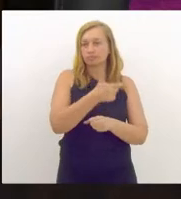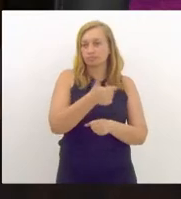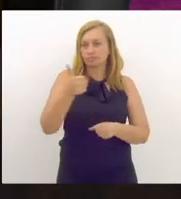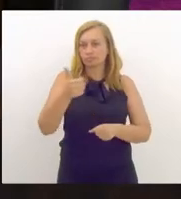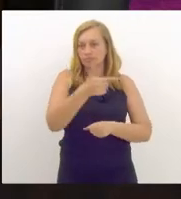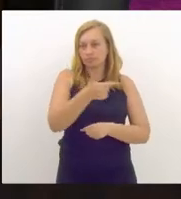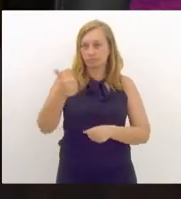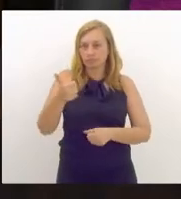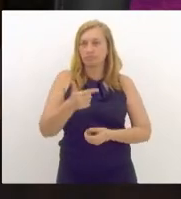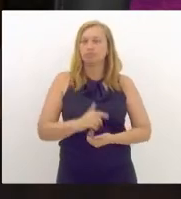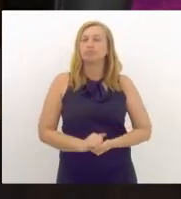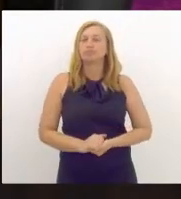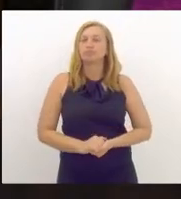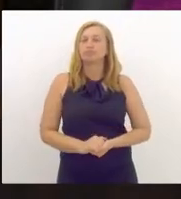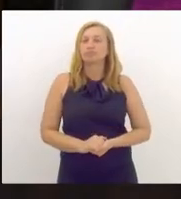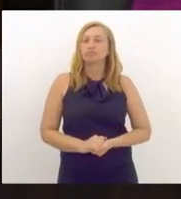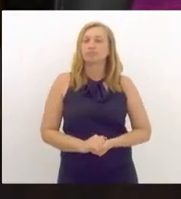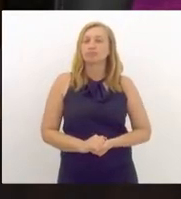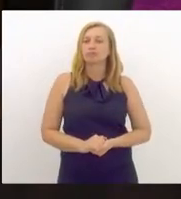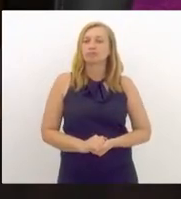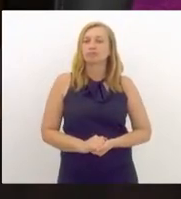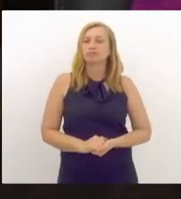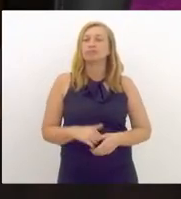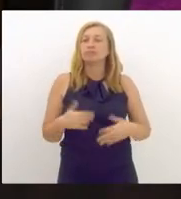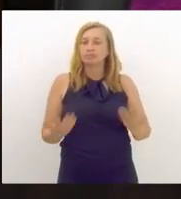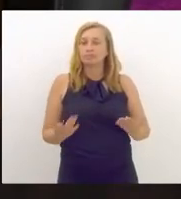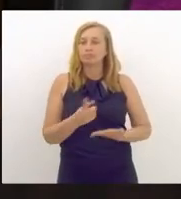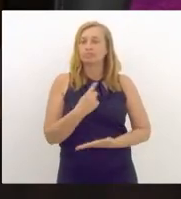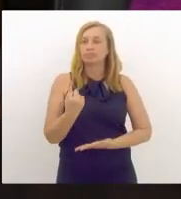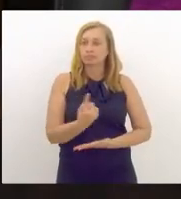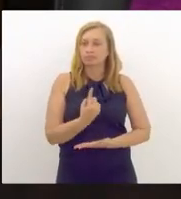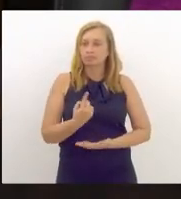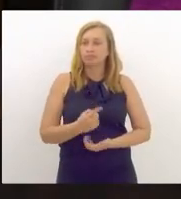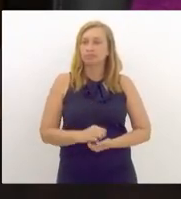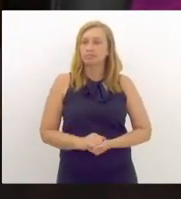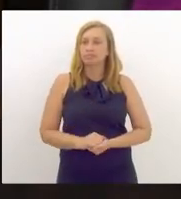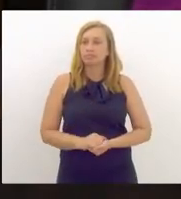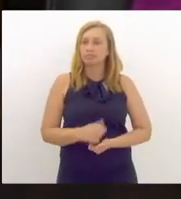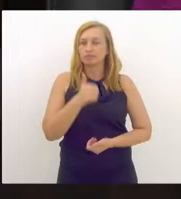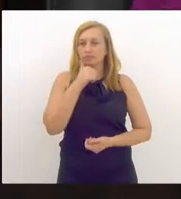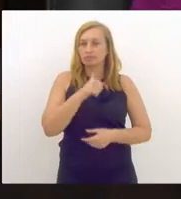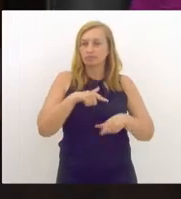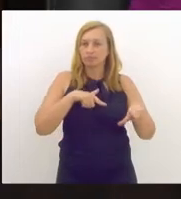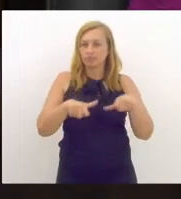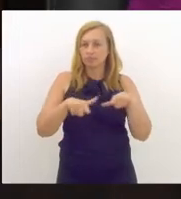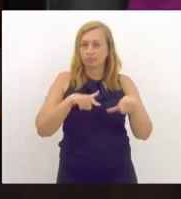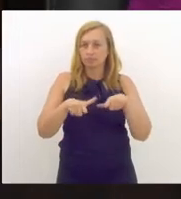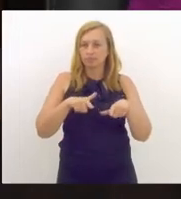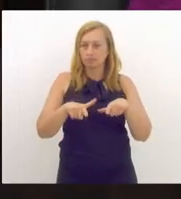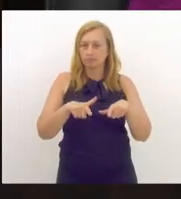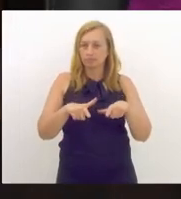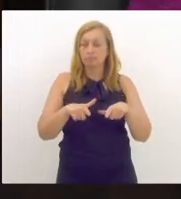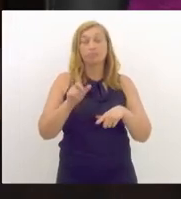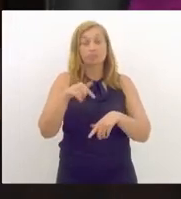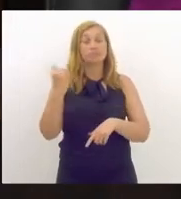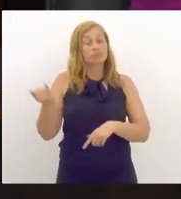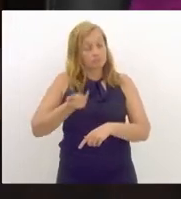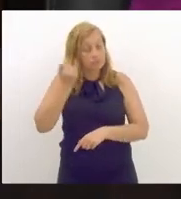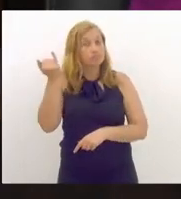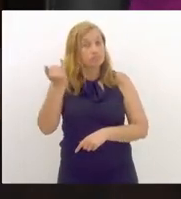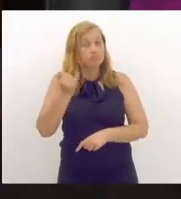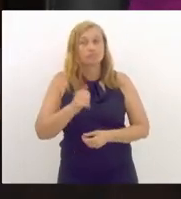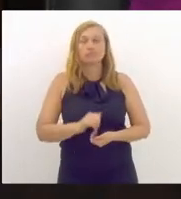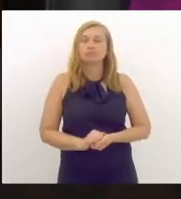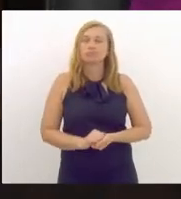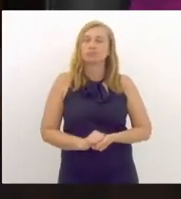2021/2022 então para a gente para nós trabalhadoras domésticas é muito importante